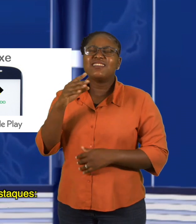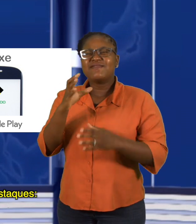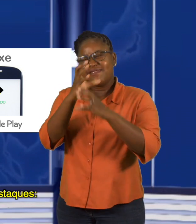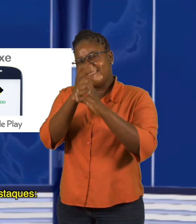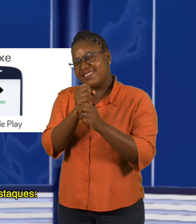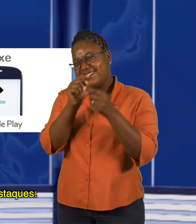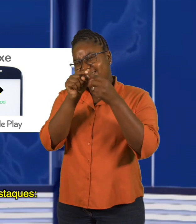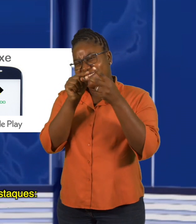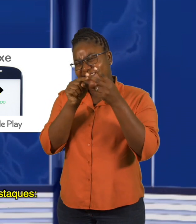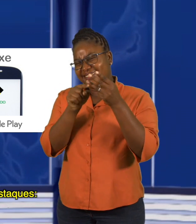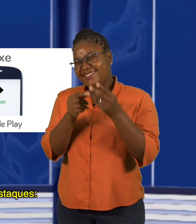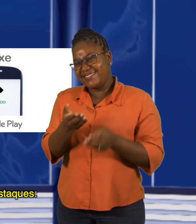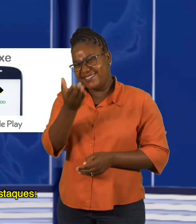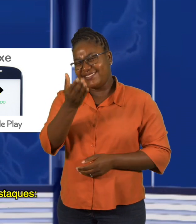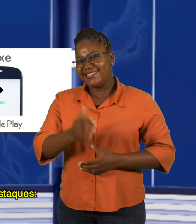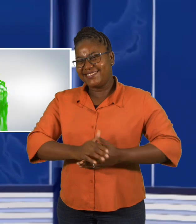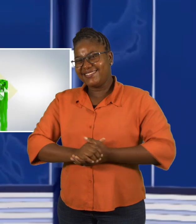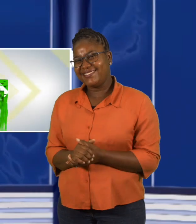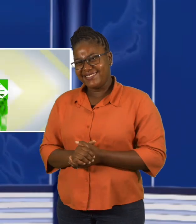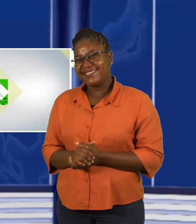Vamos aos destaques.